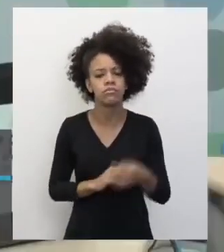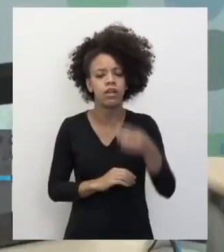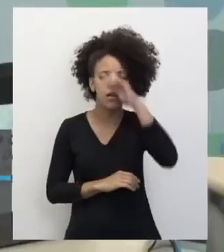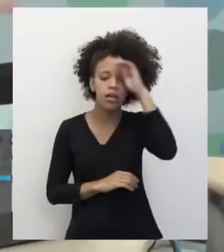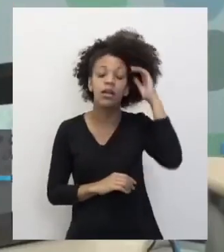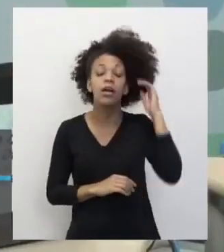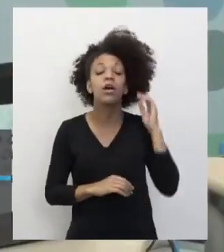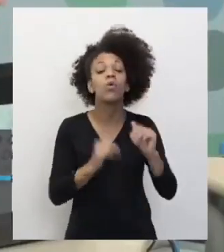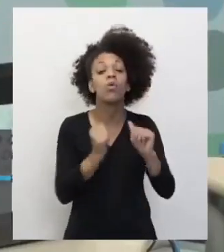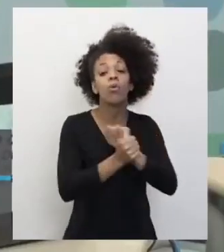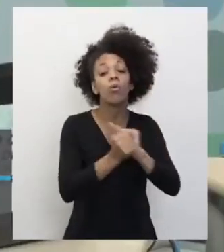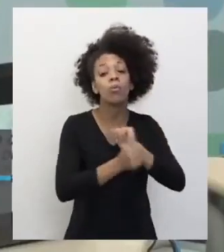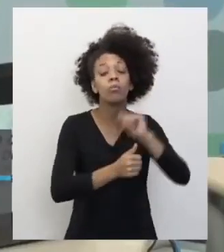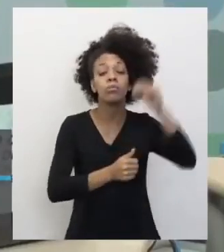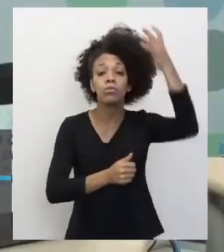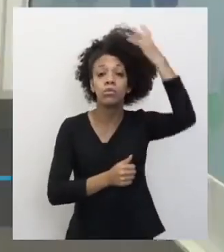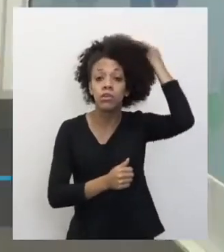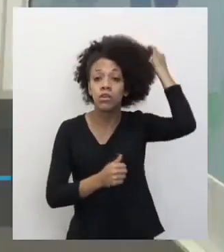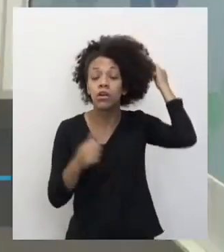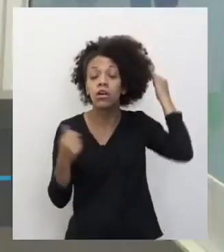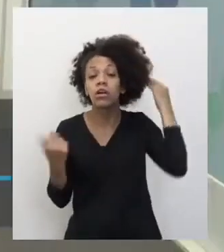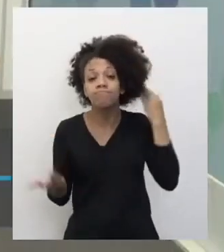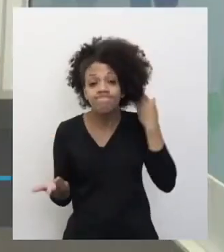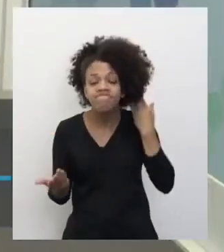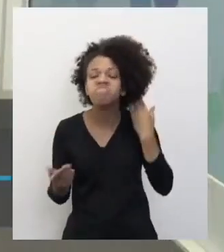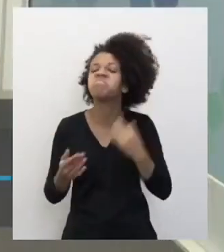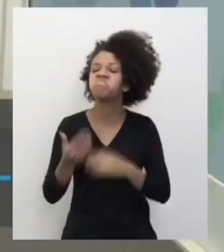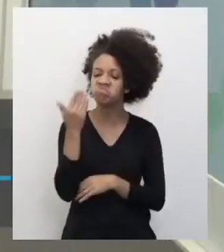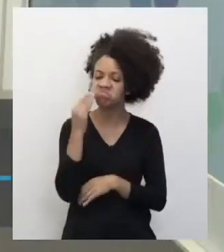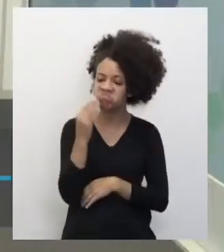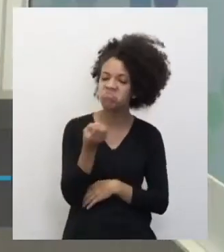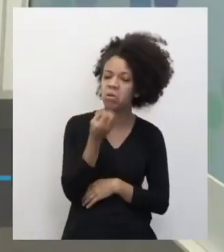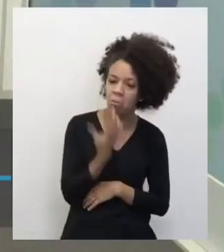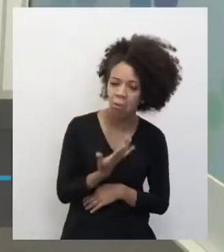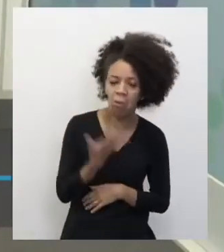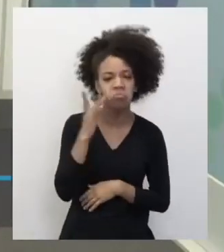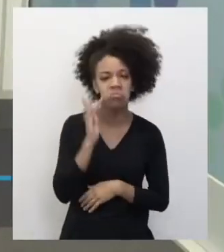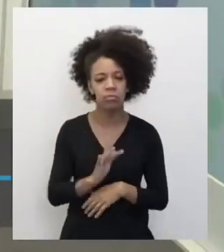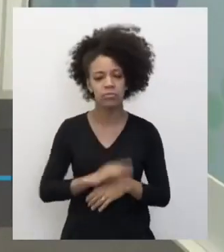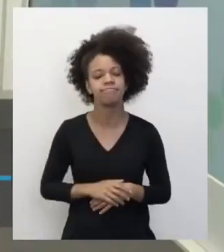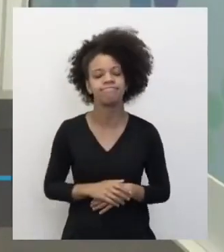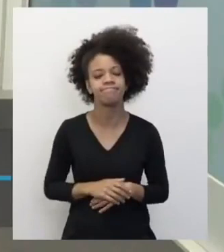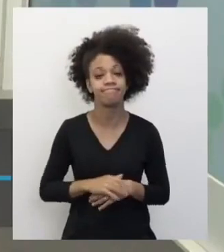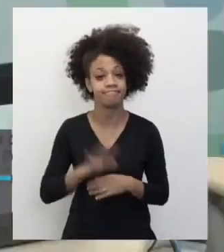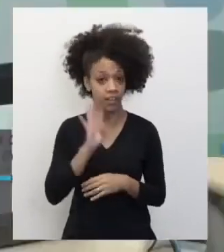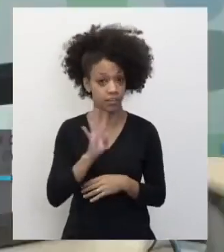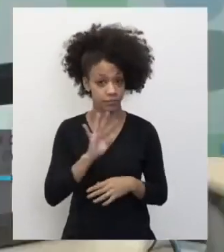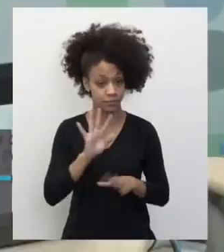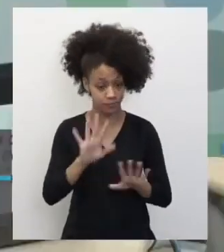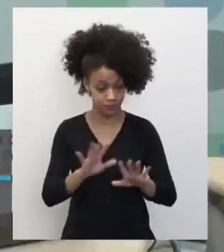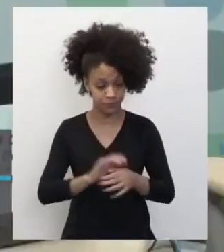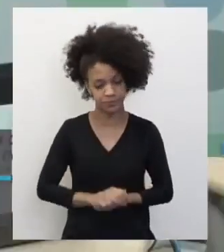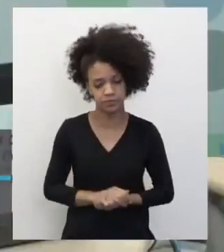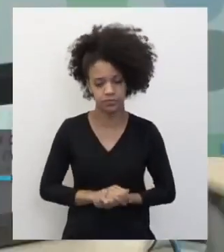para saber o que você vai pegar. Tem que ter um estudo. Ah, muito bom, olha, essa eu não sabia. Muito legal. Vamos lá.